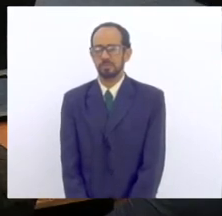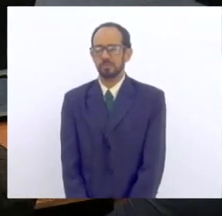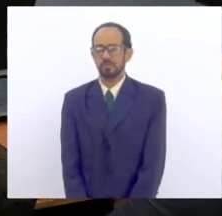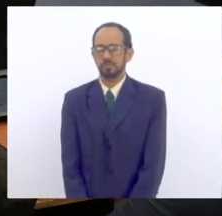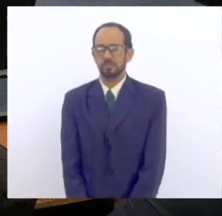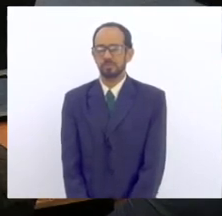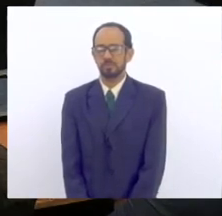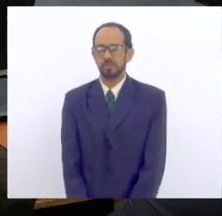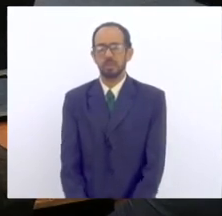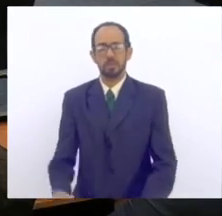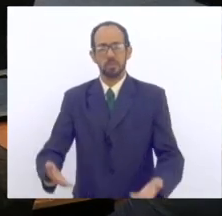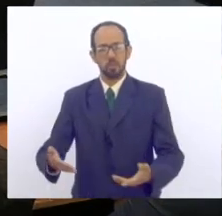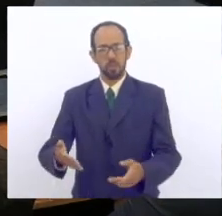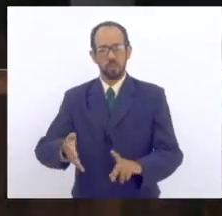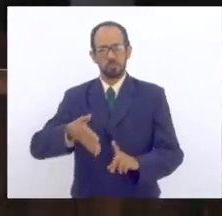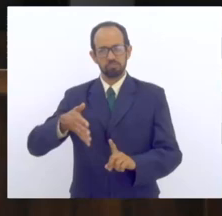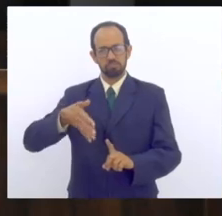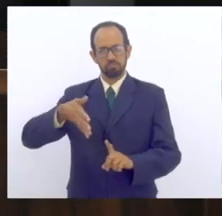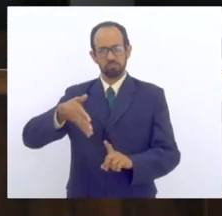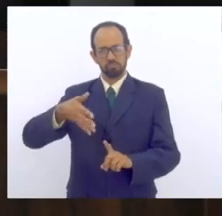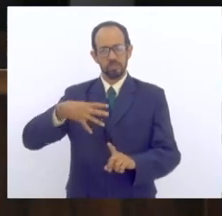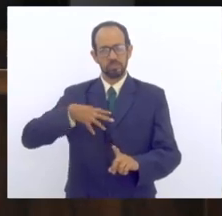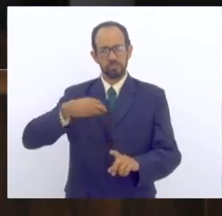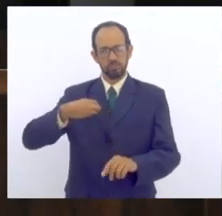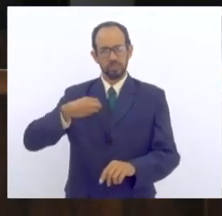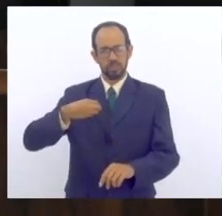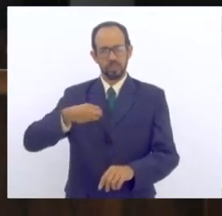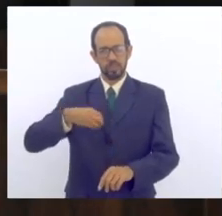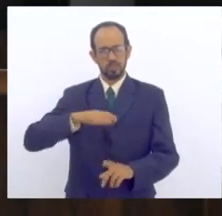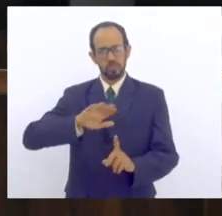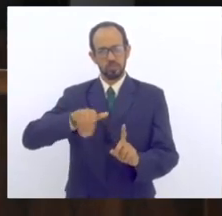passo a palavra a filha do nosso homenageado